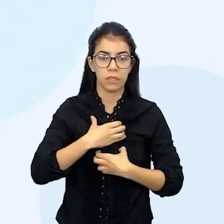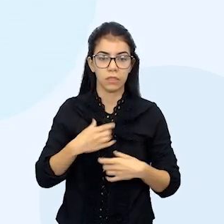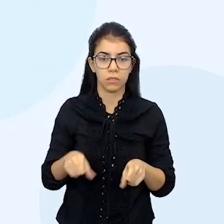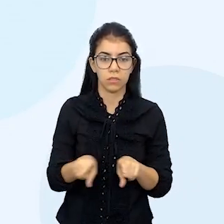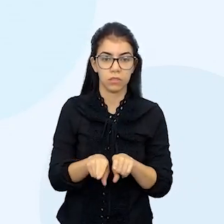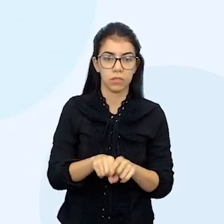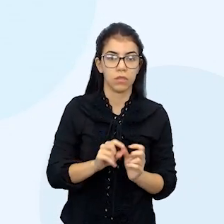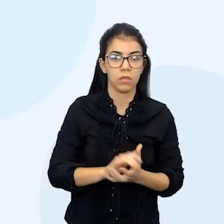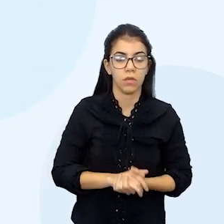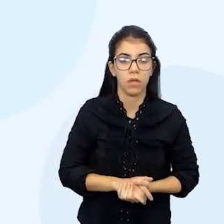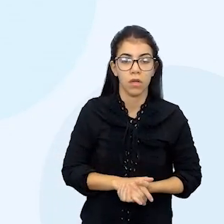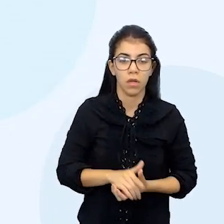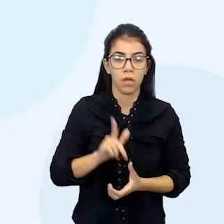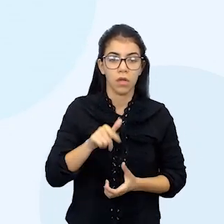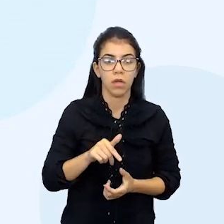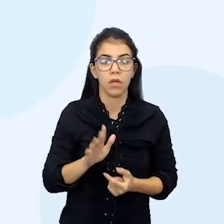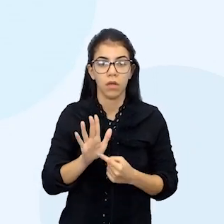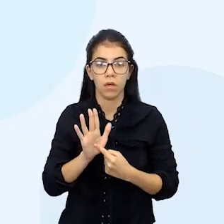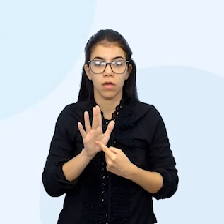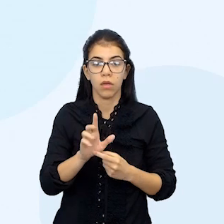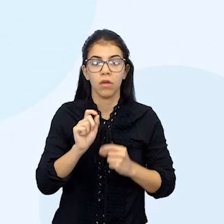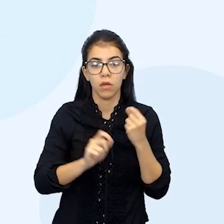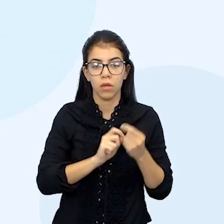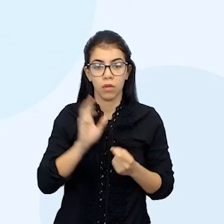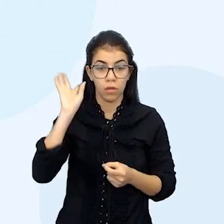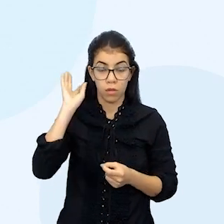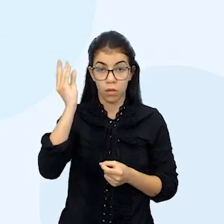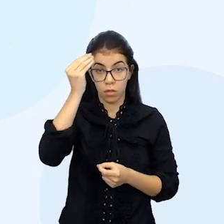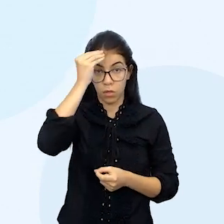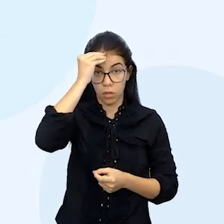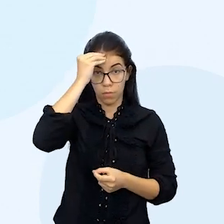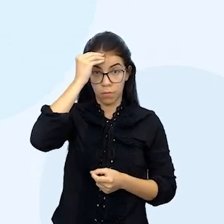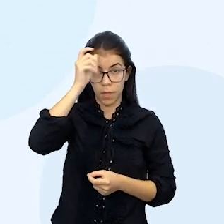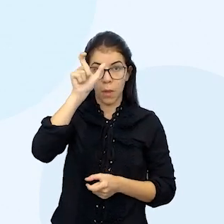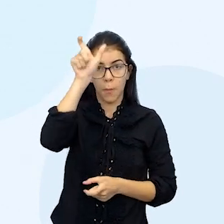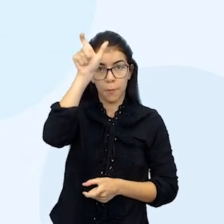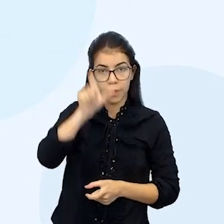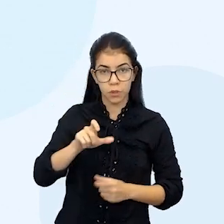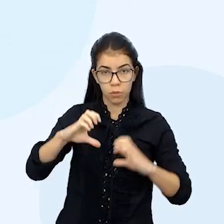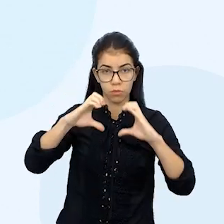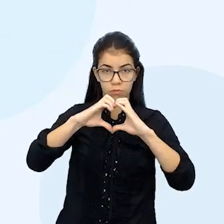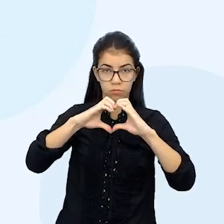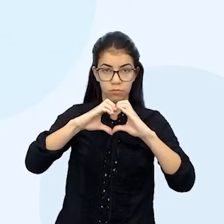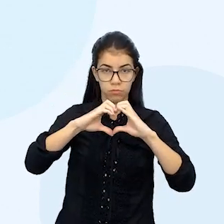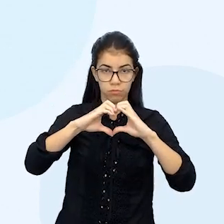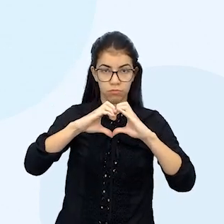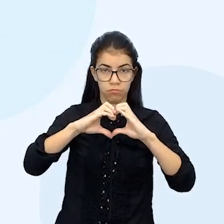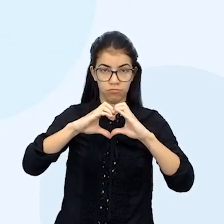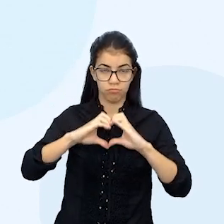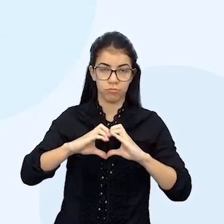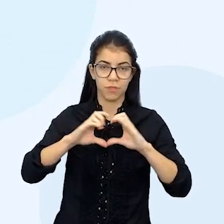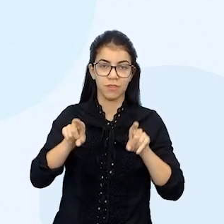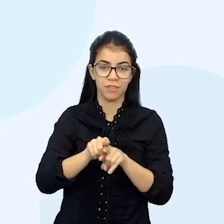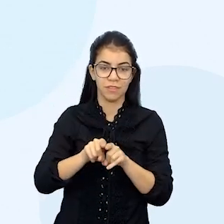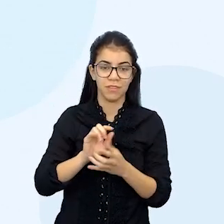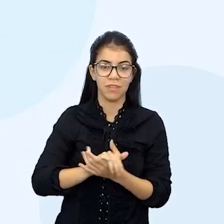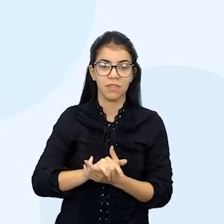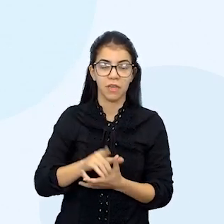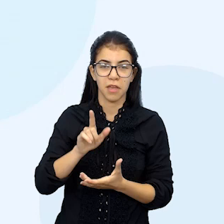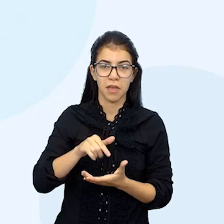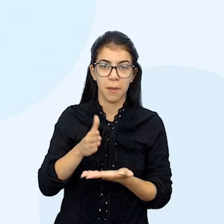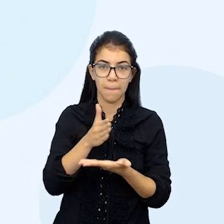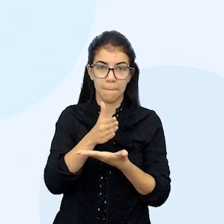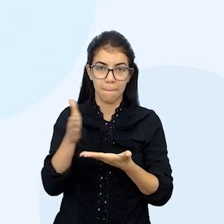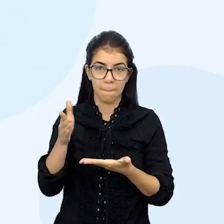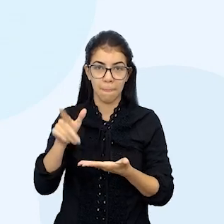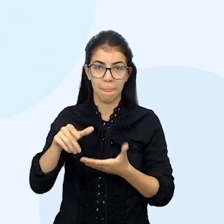que representa essa competência, que é uma pessoa e um coração desenhado, né, nessa pessoa, né? Metade dessa